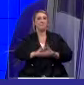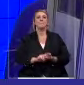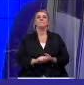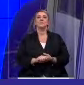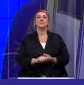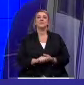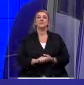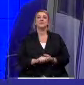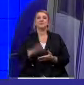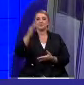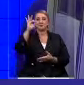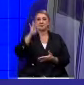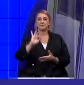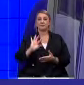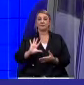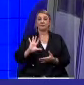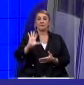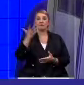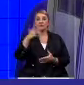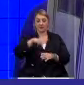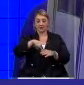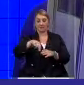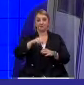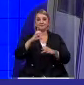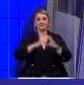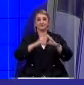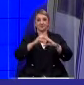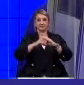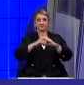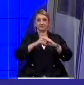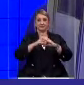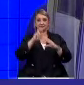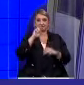Vamos conferir tudo o que vai rolar neste sorteio da Quina, concurso